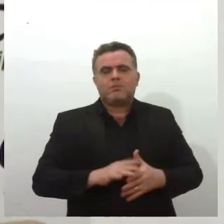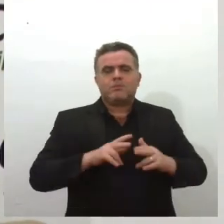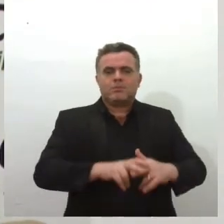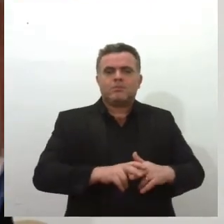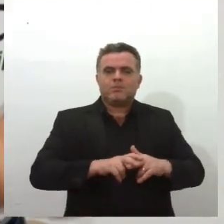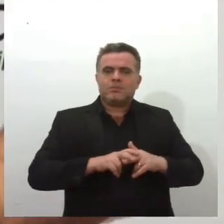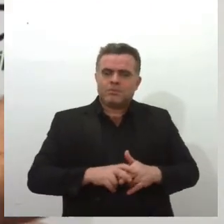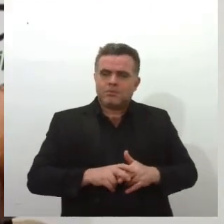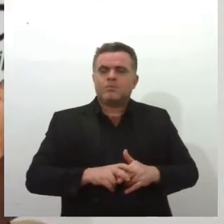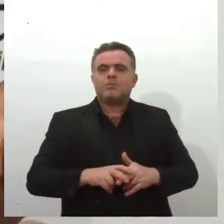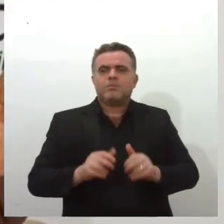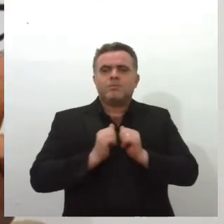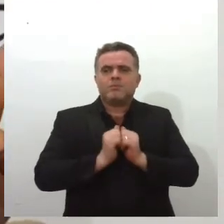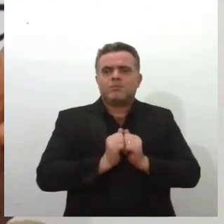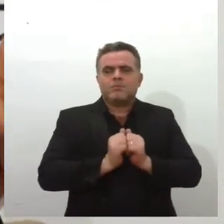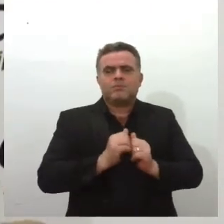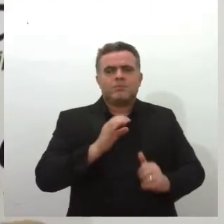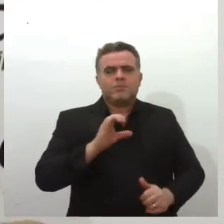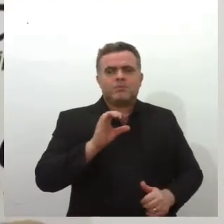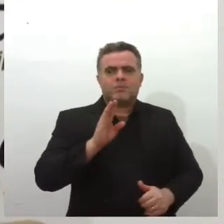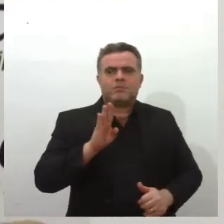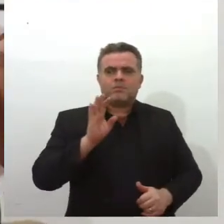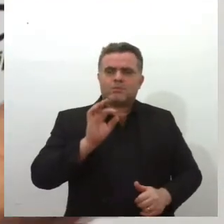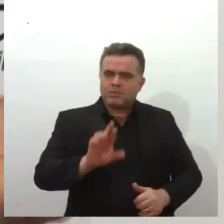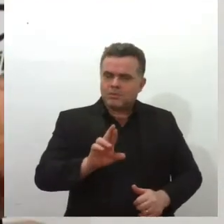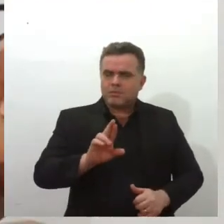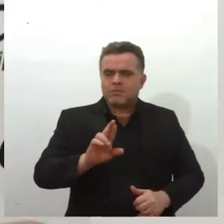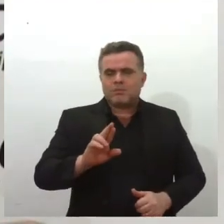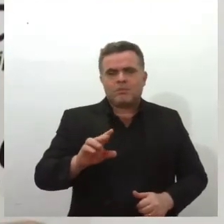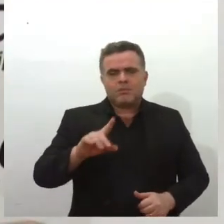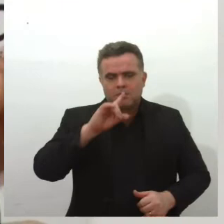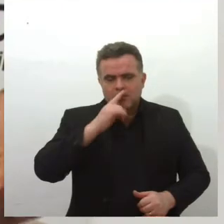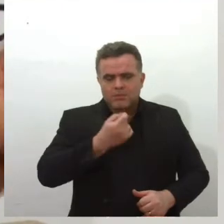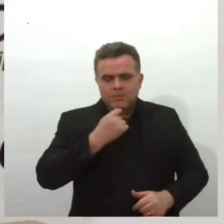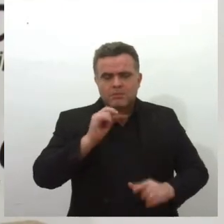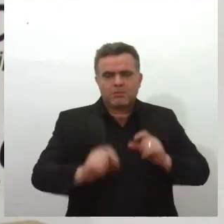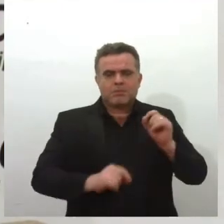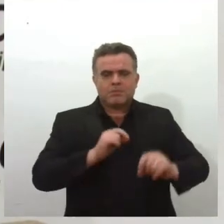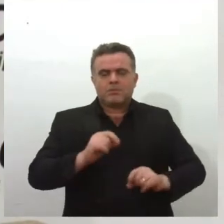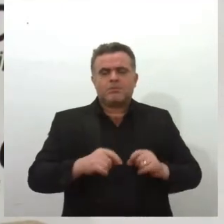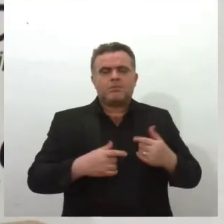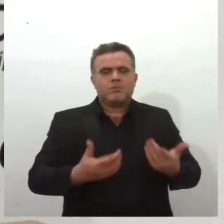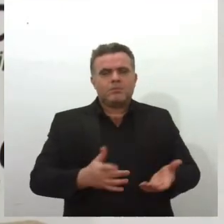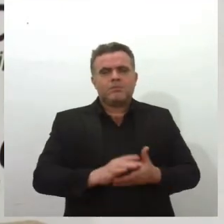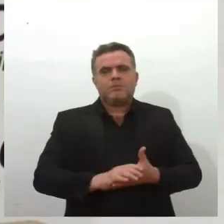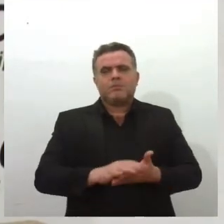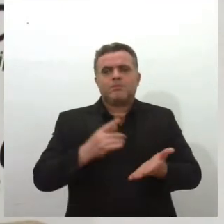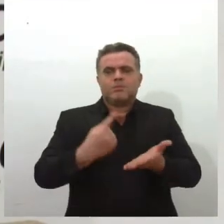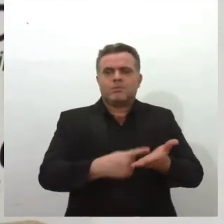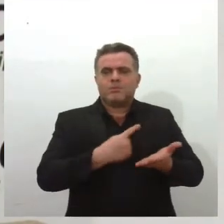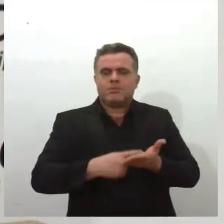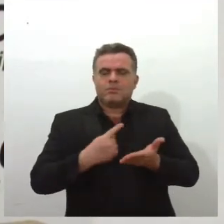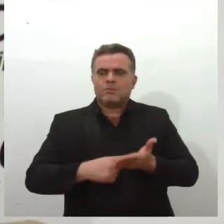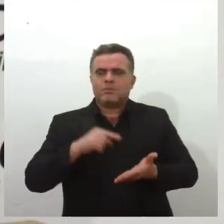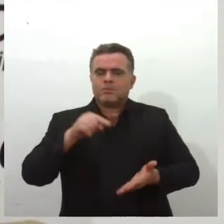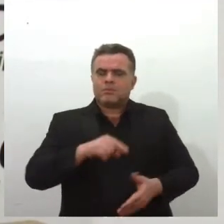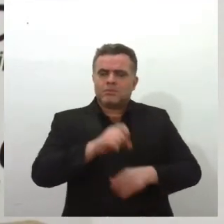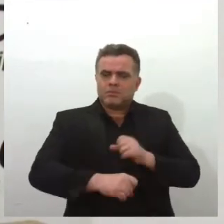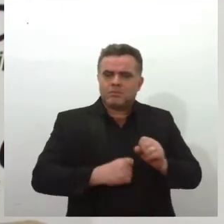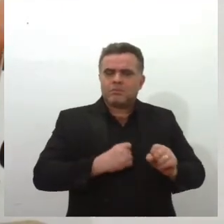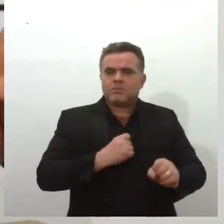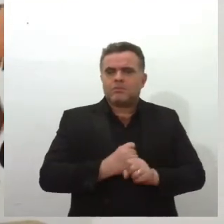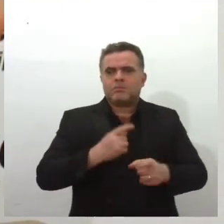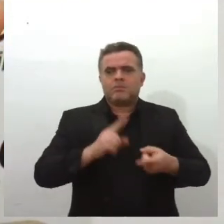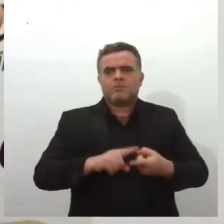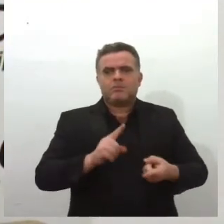da CDL Aracaju, o ticket médio, que é o valor gasto nas compras, para este ano também deve ser maior